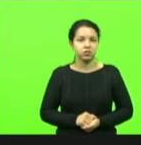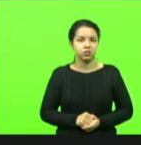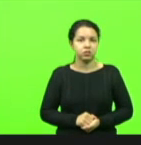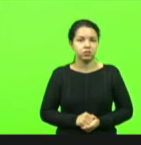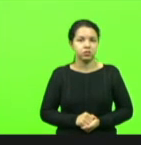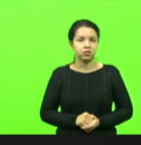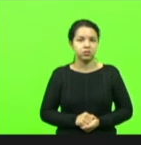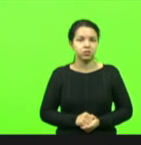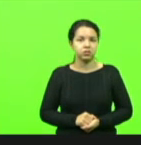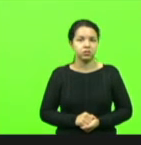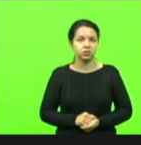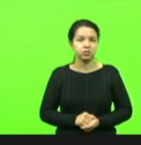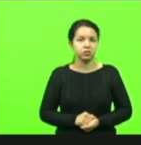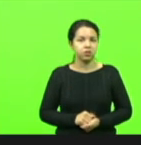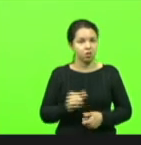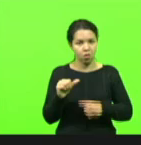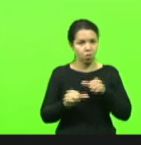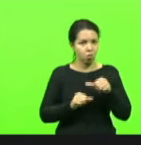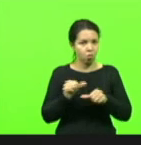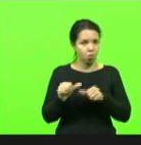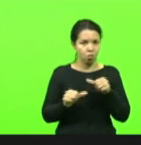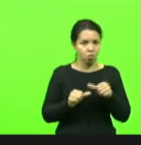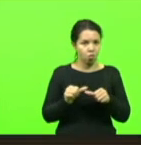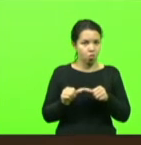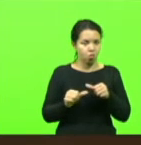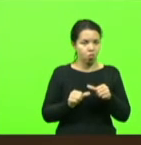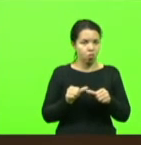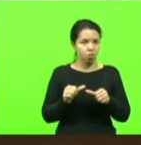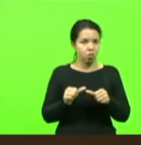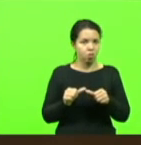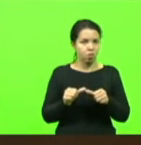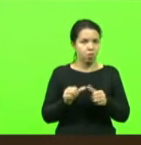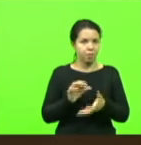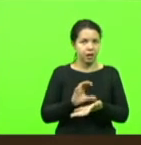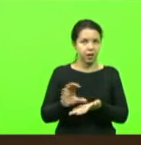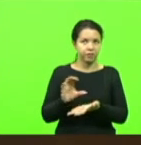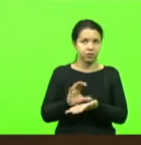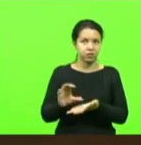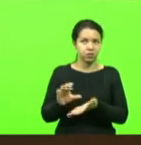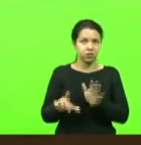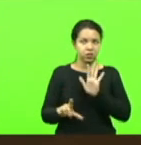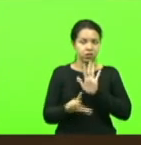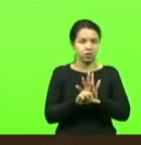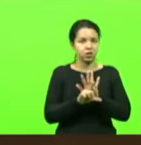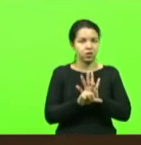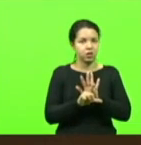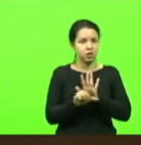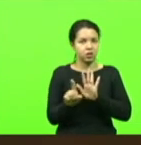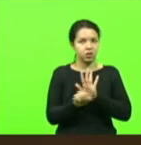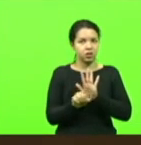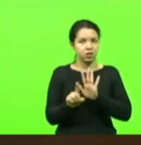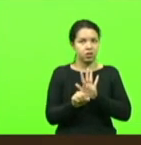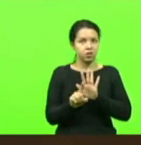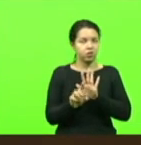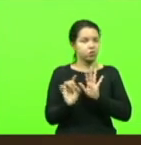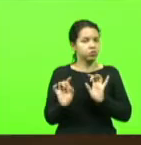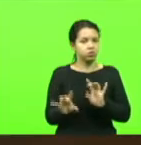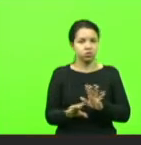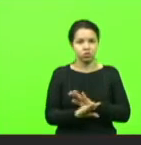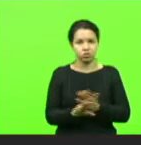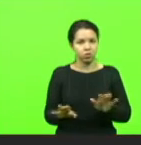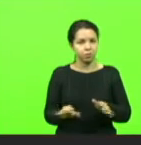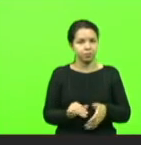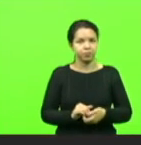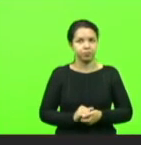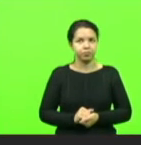ok a basicamente isso não altera a Gama de beneficiários da lei né não não seria